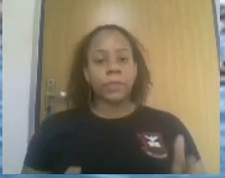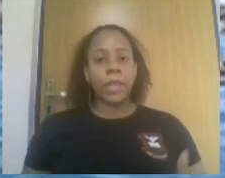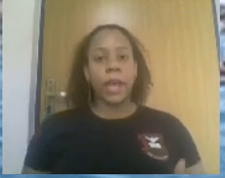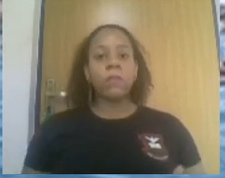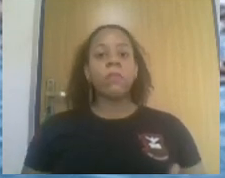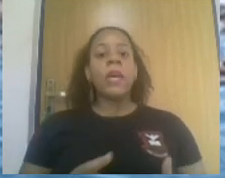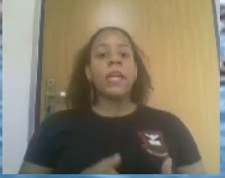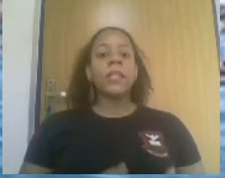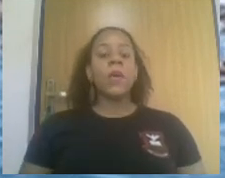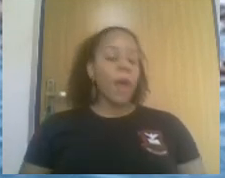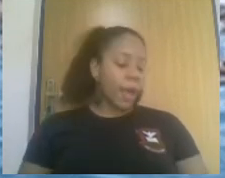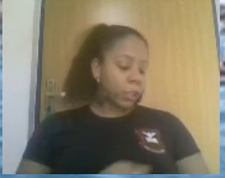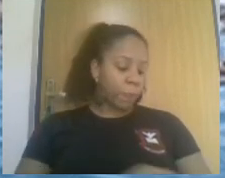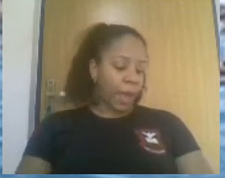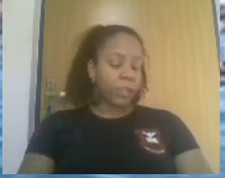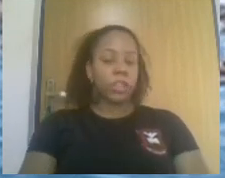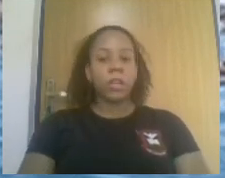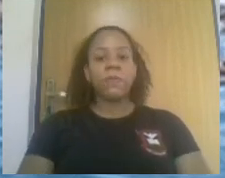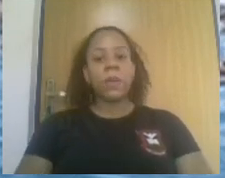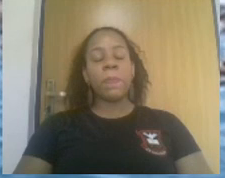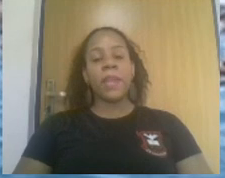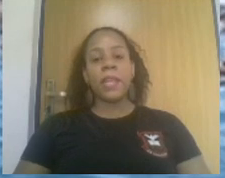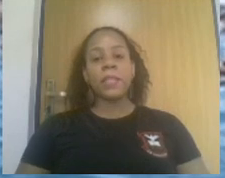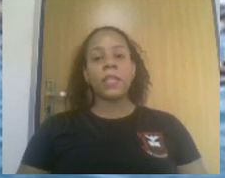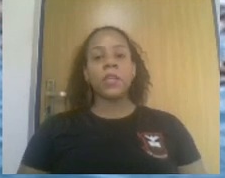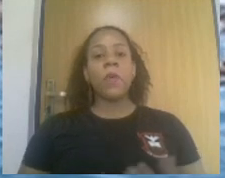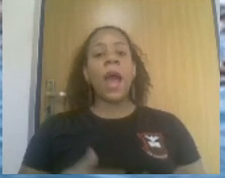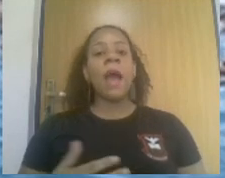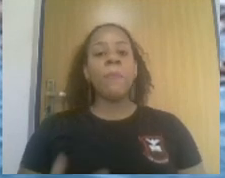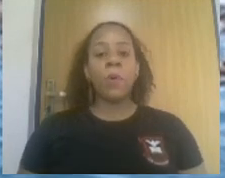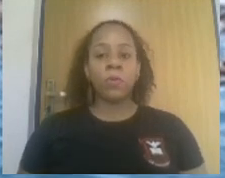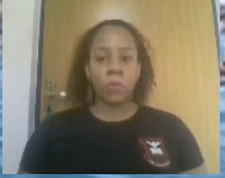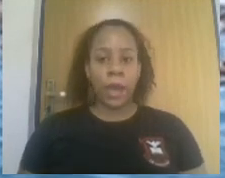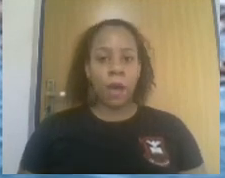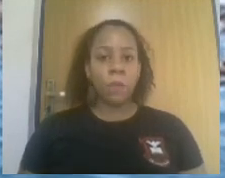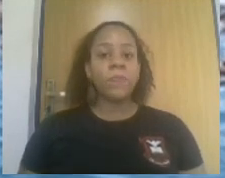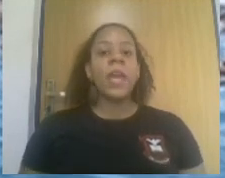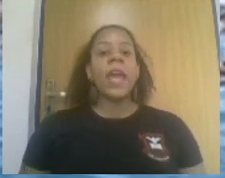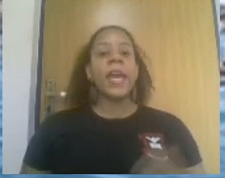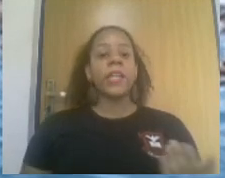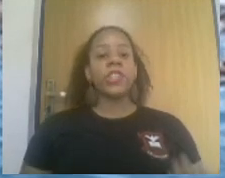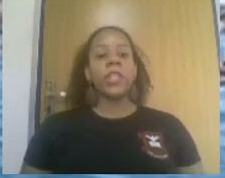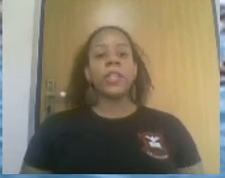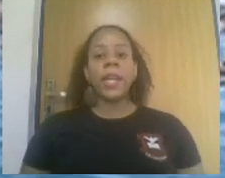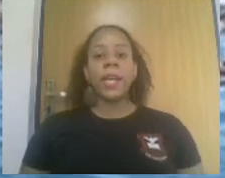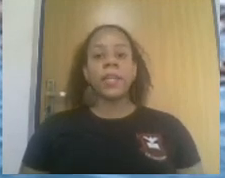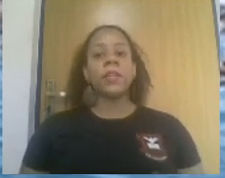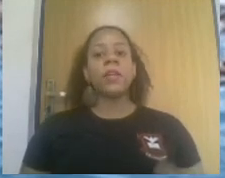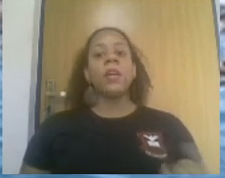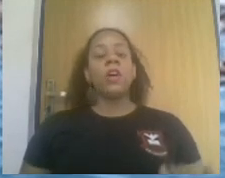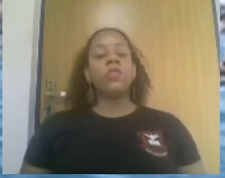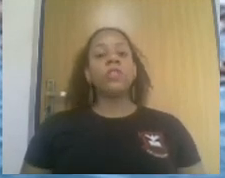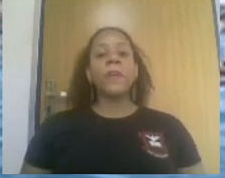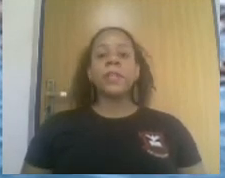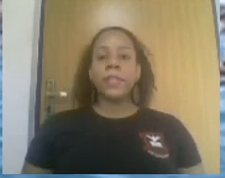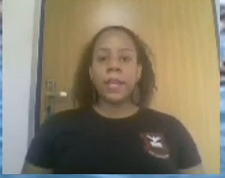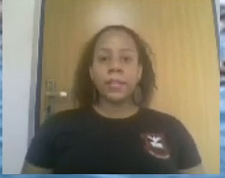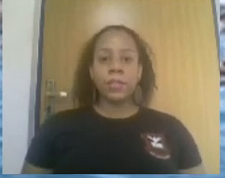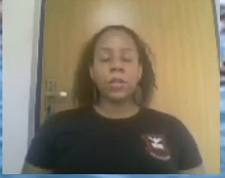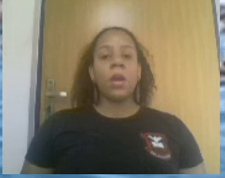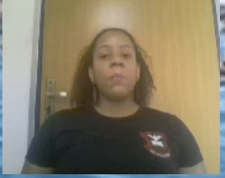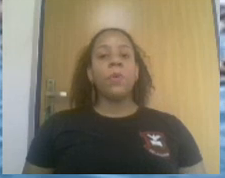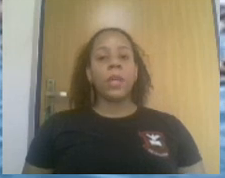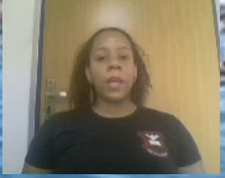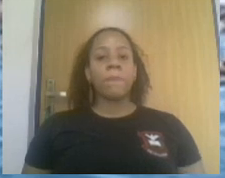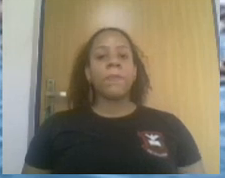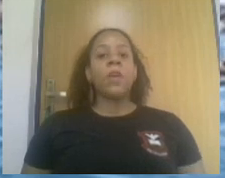Espanha, certo? Então, as partes que pertenciam a Portugal era de interesse dos